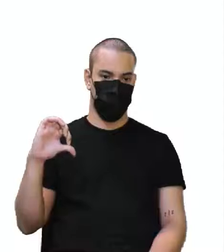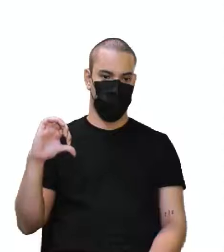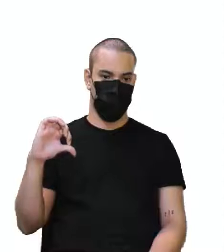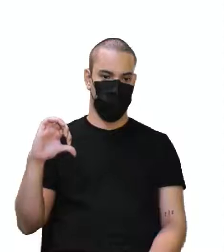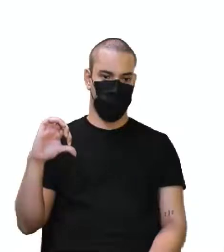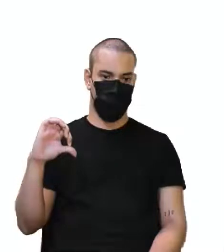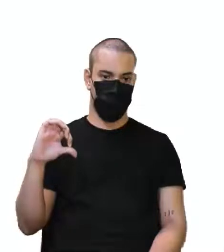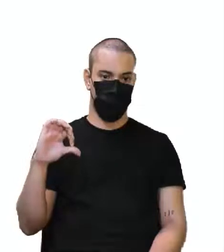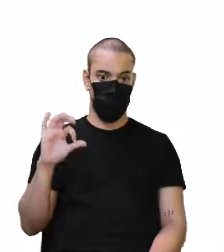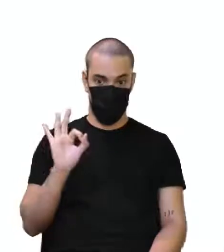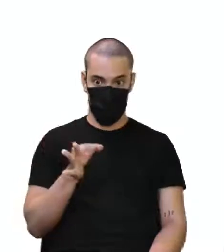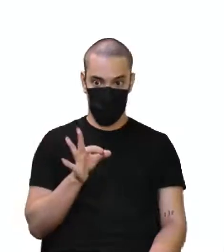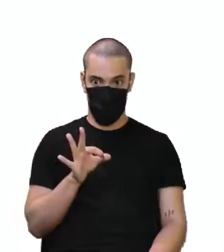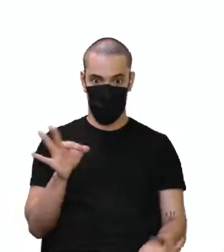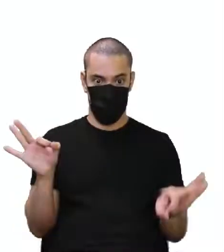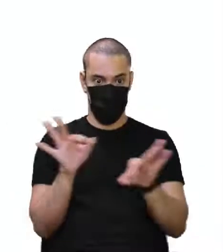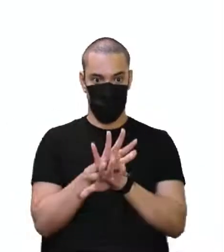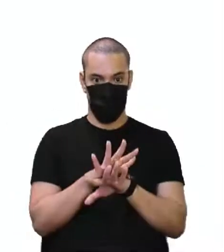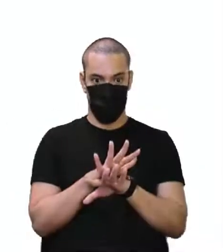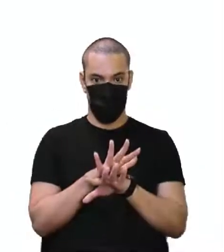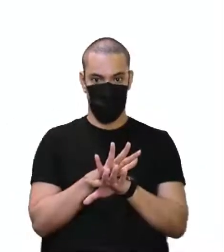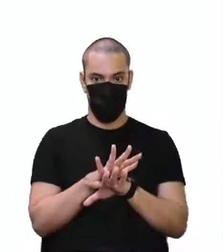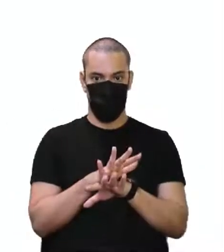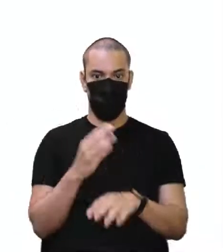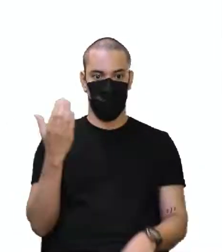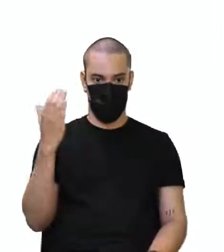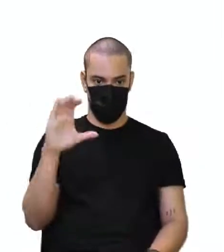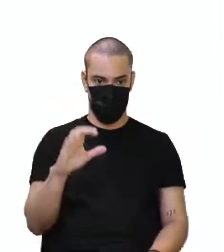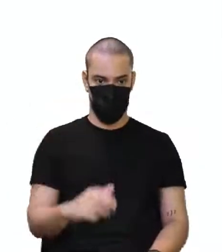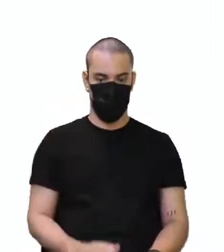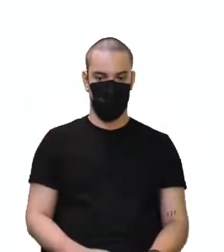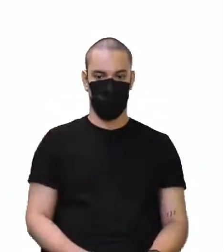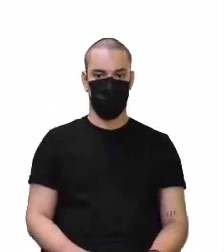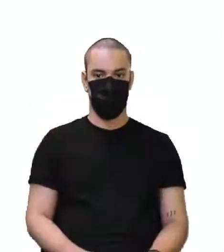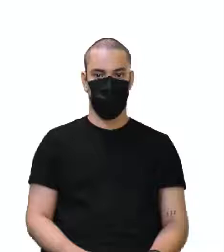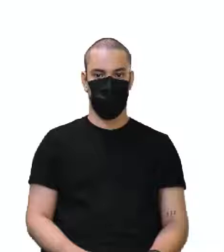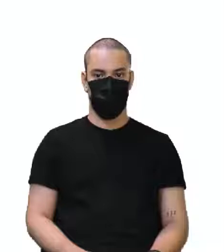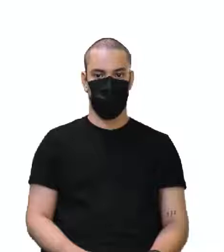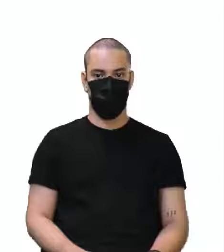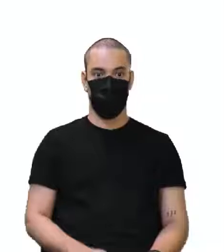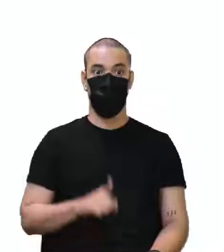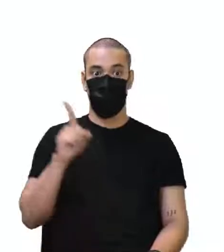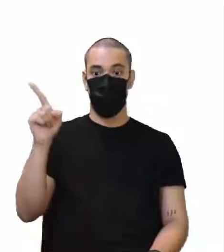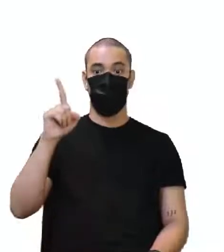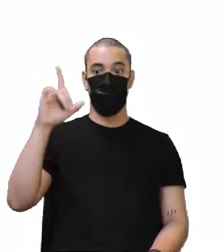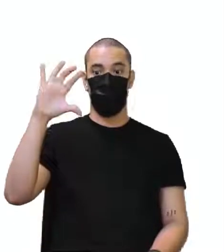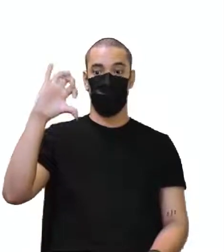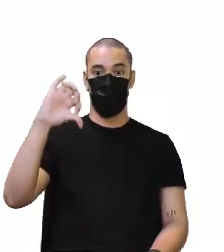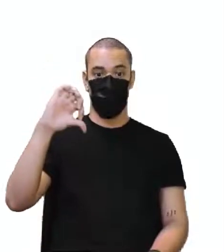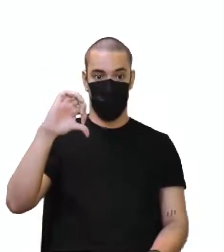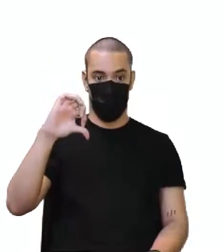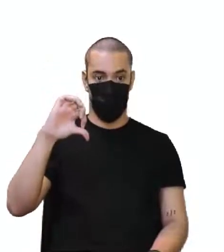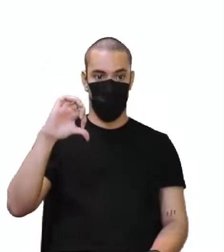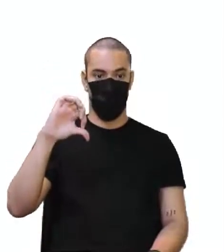Aí. Pronto. Pode colocar aí pra gente, prof, em qualquer cantinho aí. O 9, esses aí são